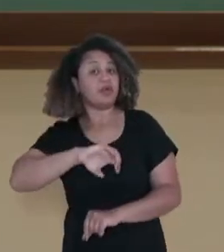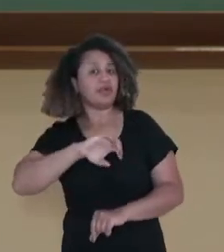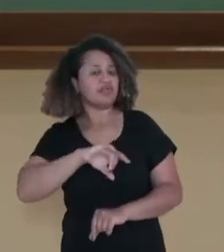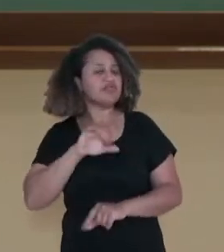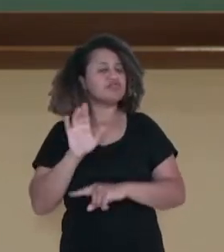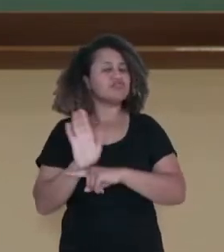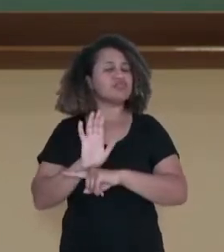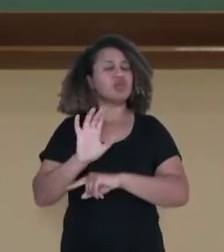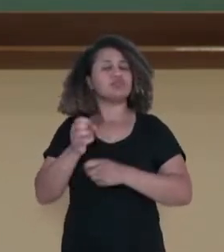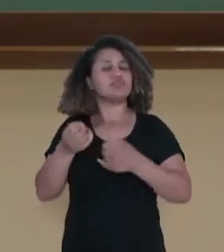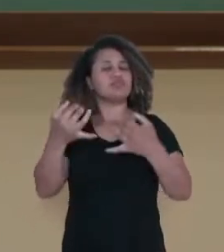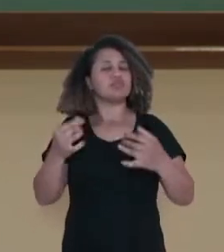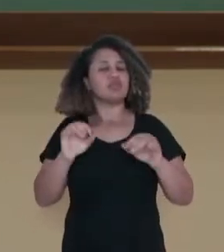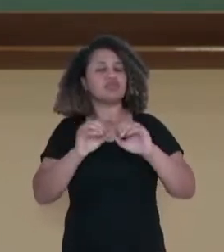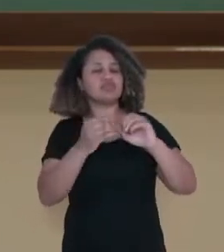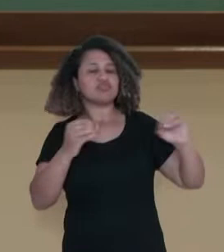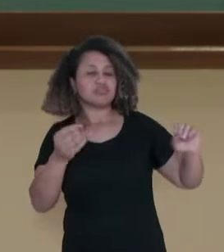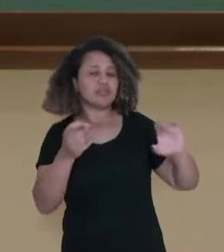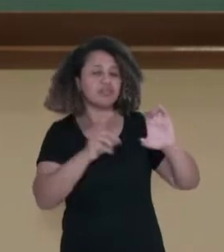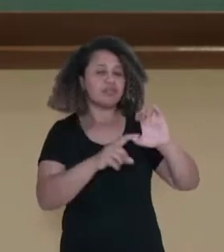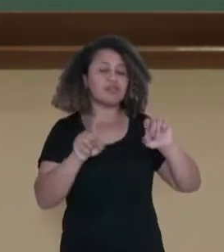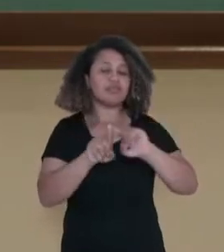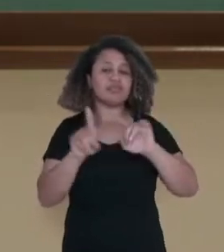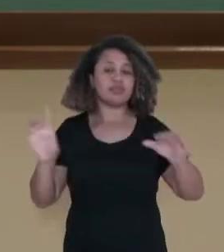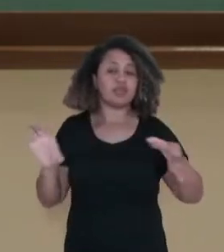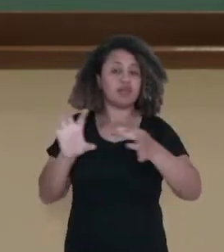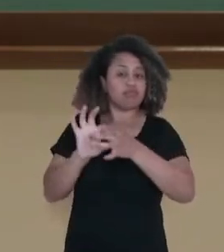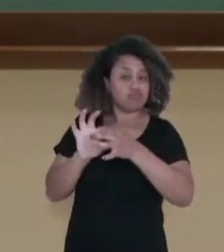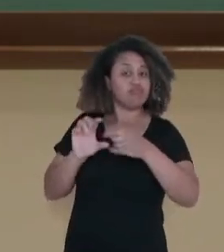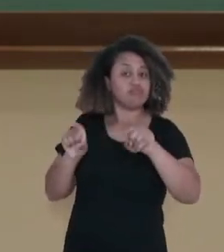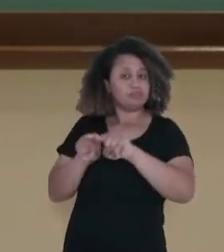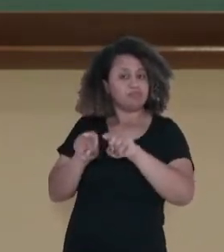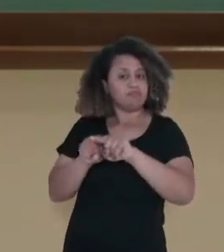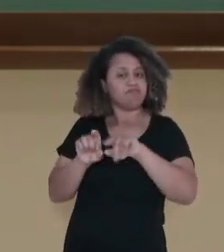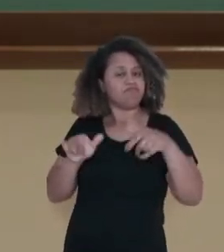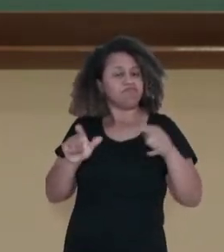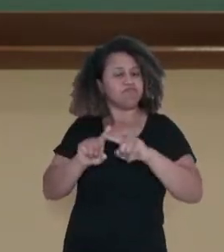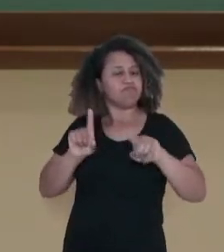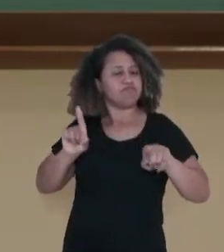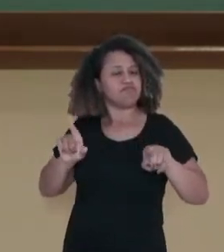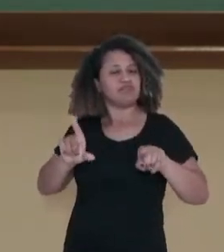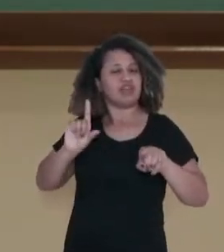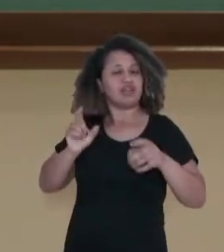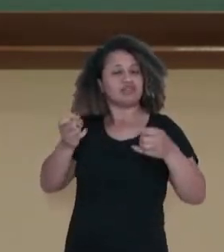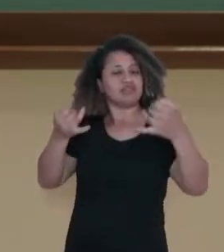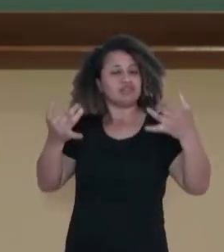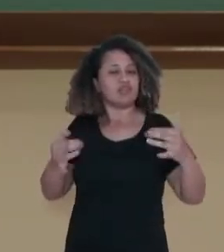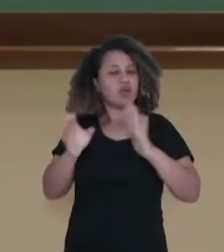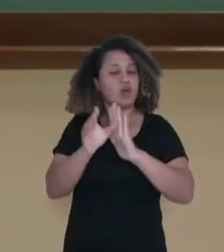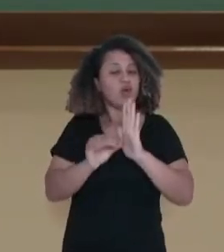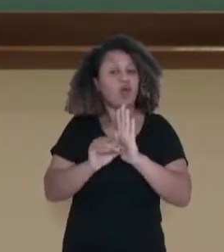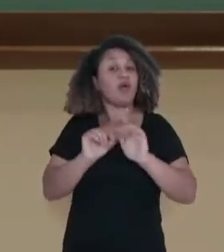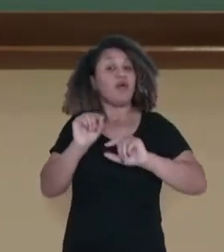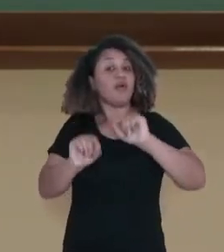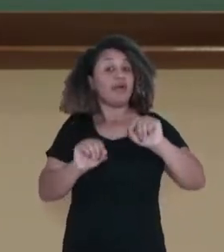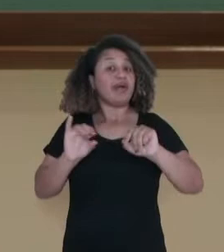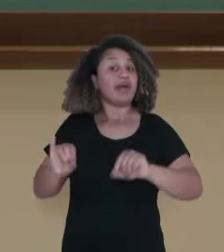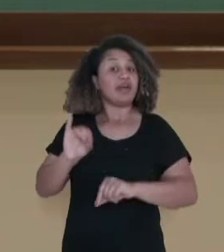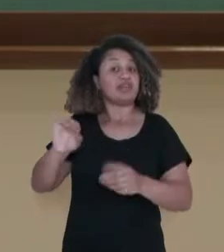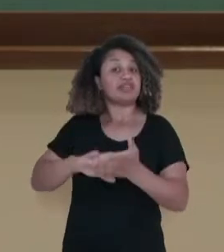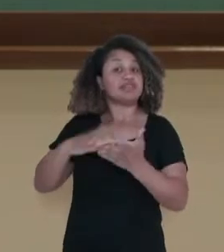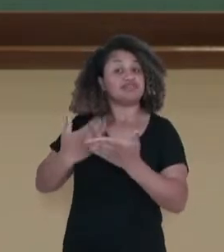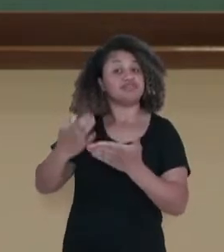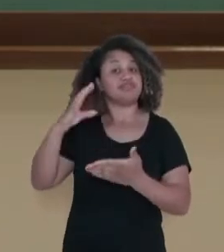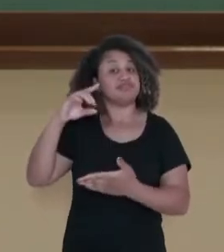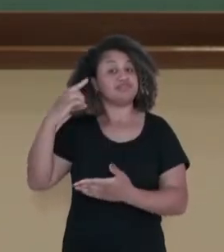orações coordenadas e as conjunções coordenativas. Mas antes de irmos aos nossos conteúdos, vamos cumprimentar nossa intérprete de